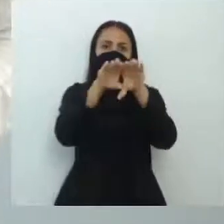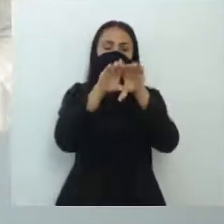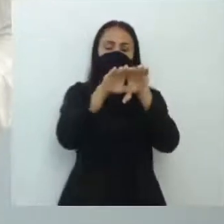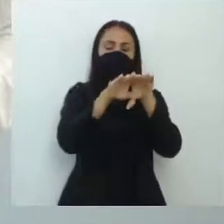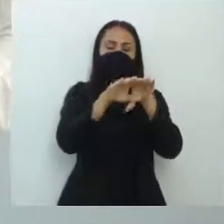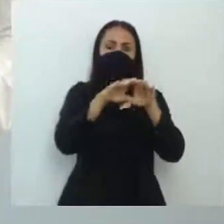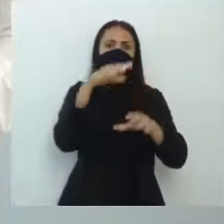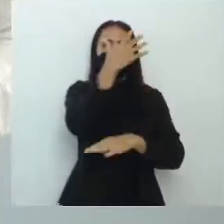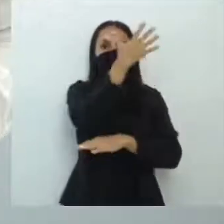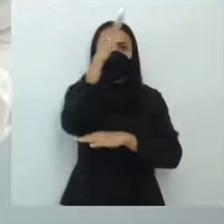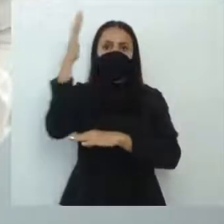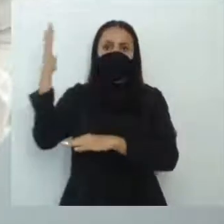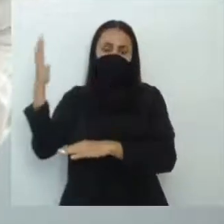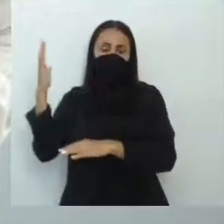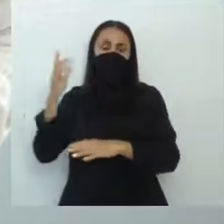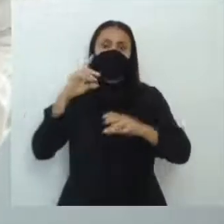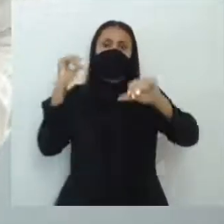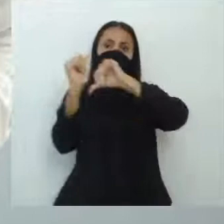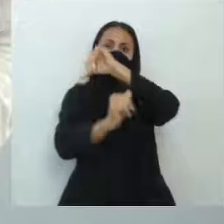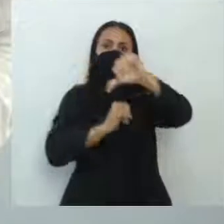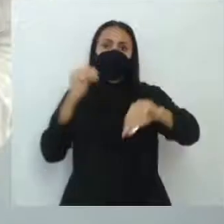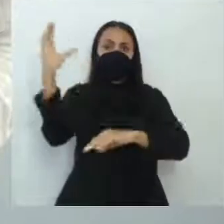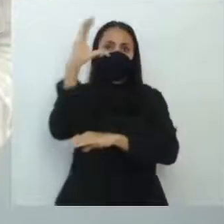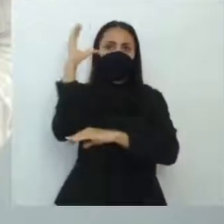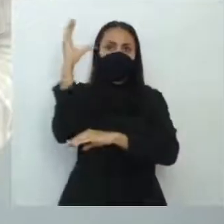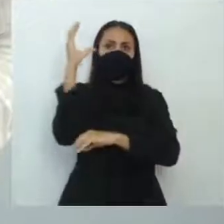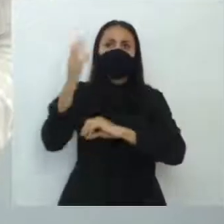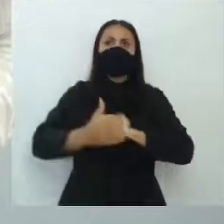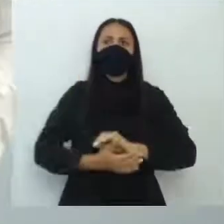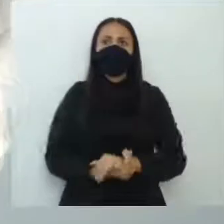ambiental e as alterações climáticas.